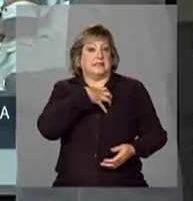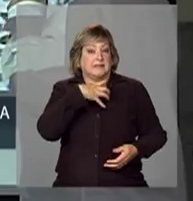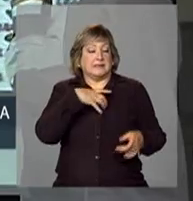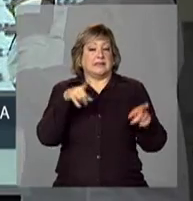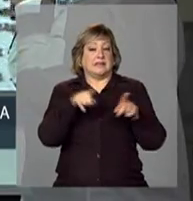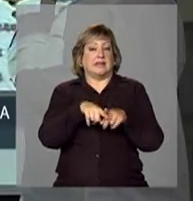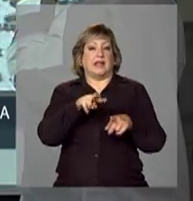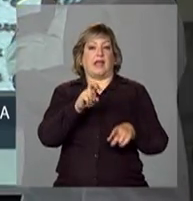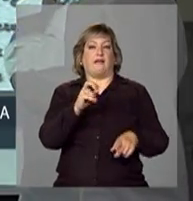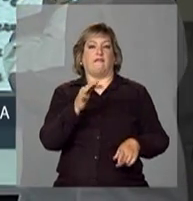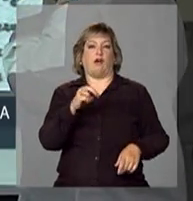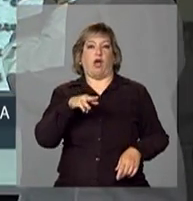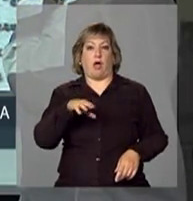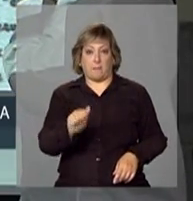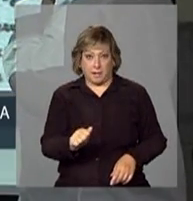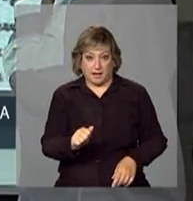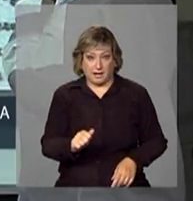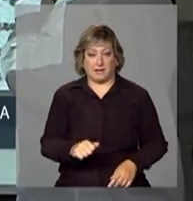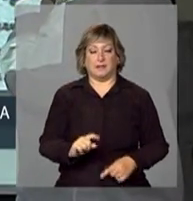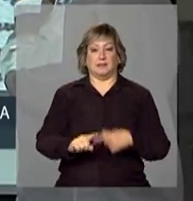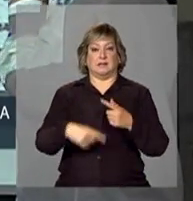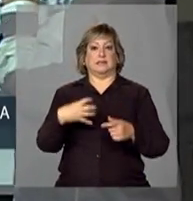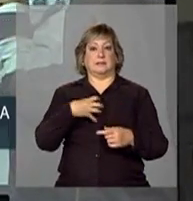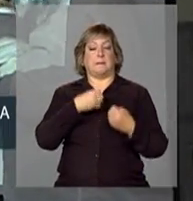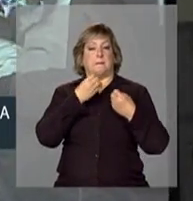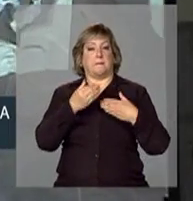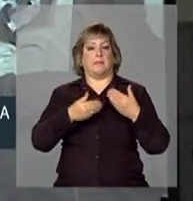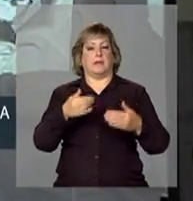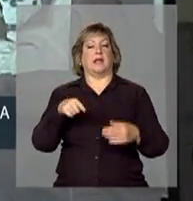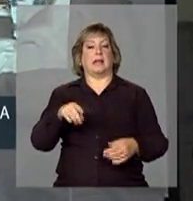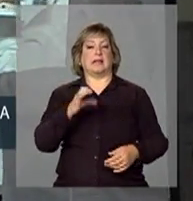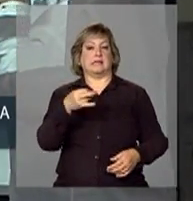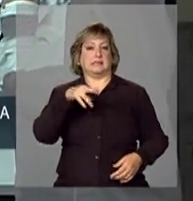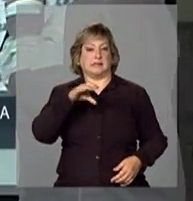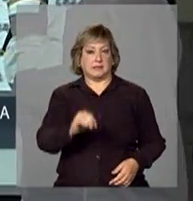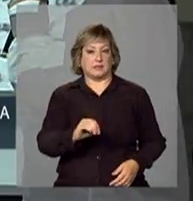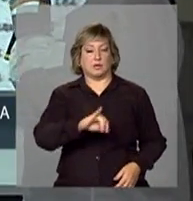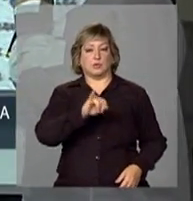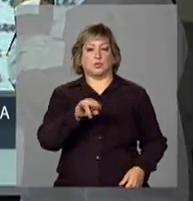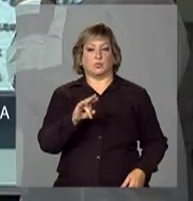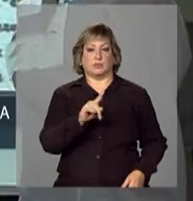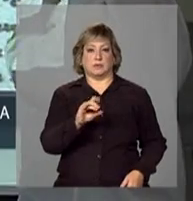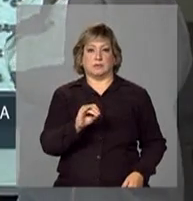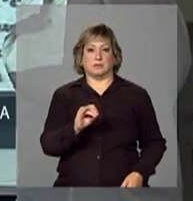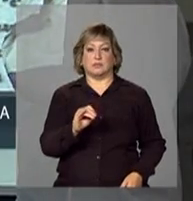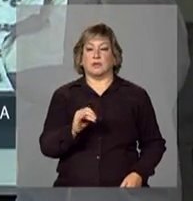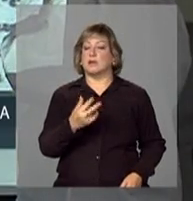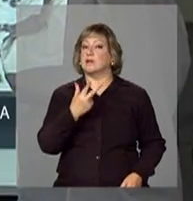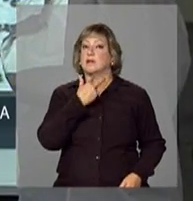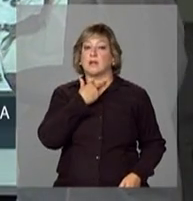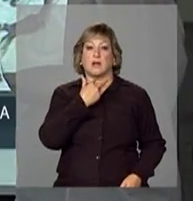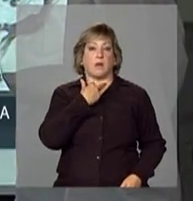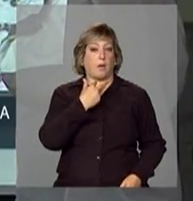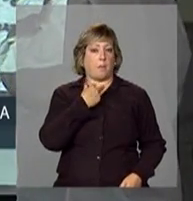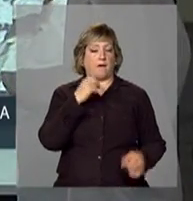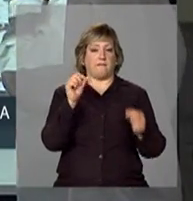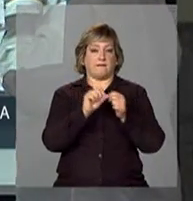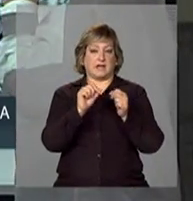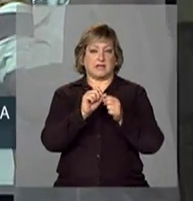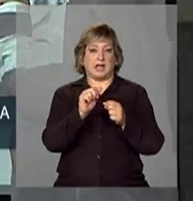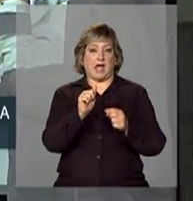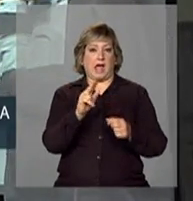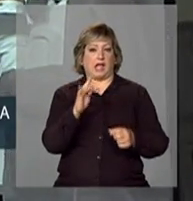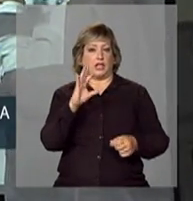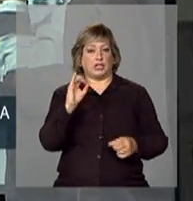do exposto, quer parecer a este centro, salvo melhor juízo, que não se deve aplicar o artigo tal, tal, tal, da